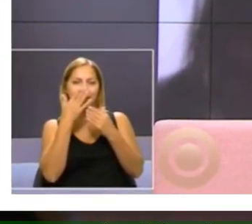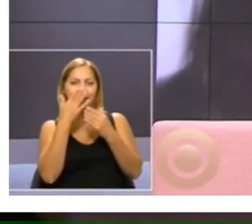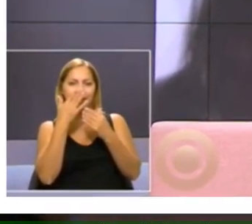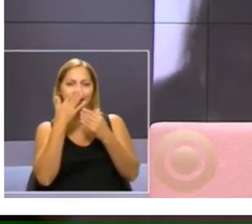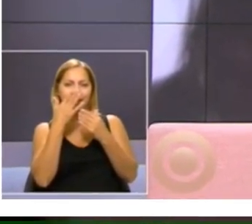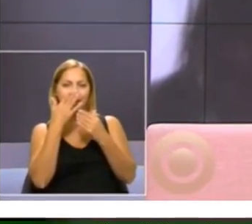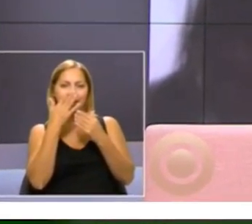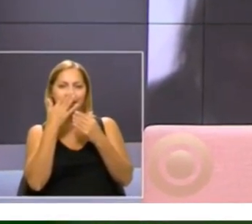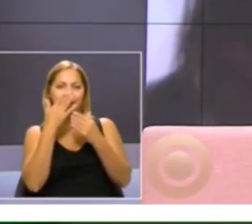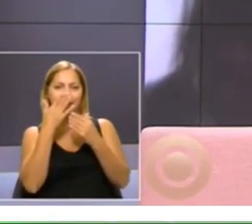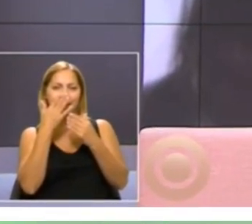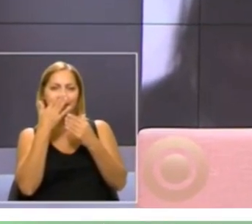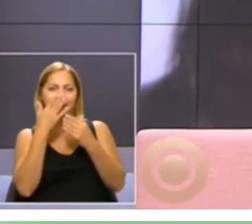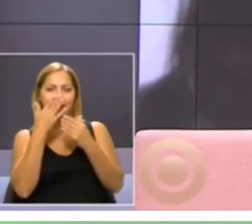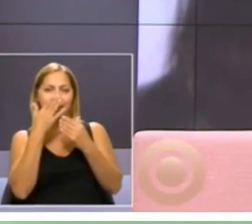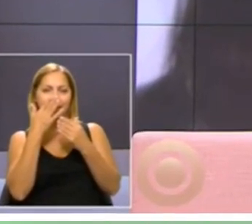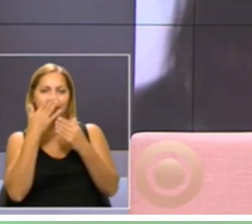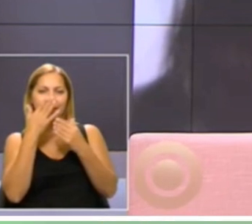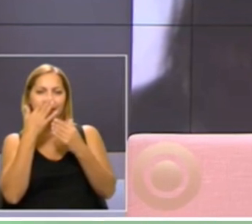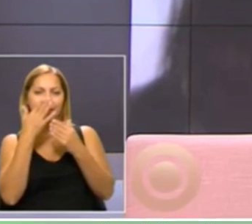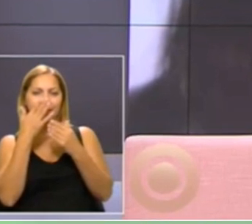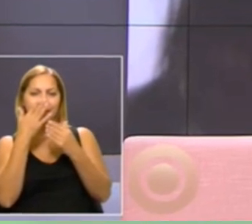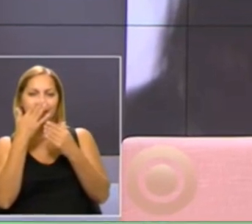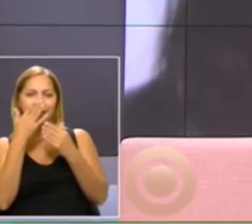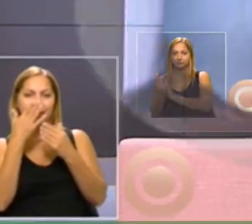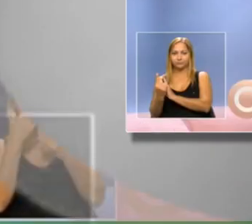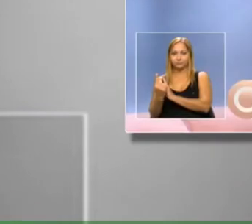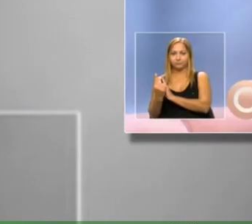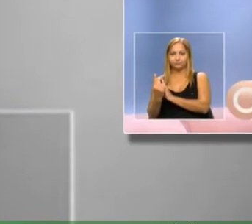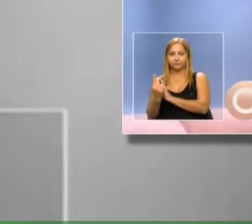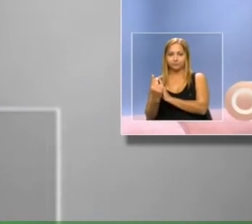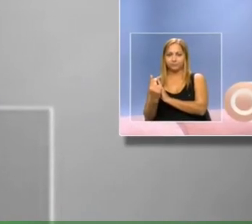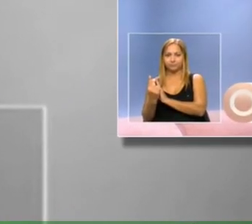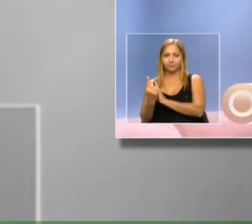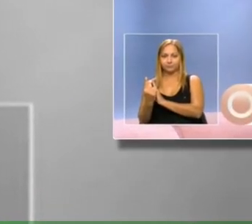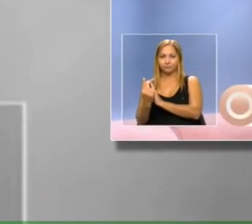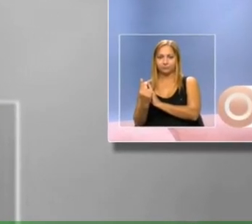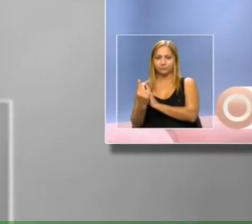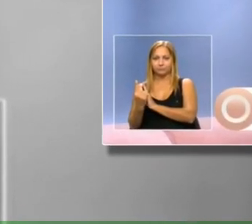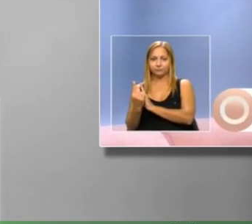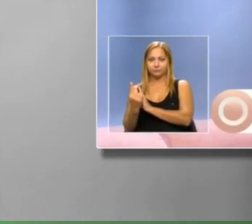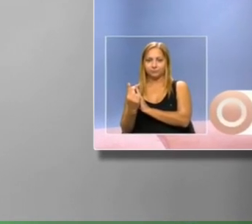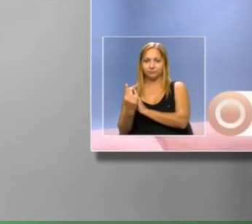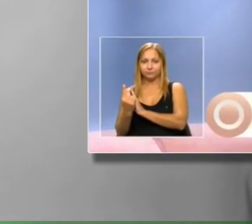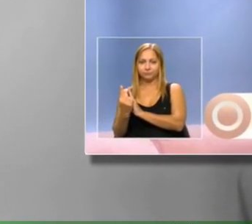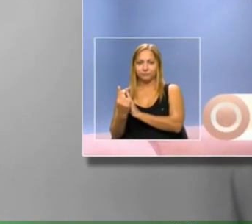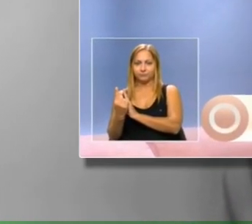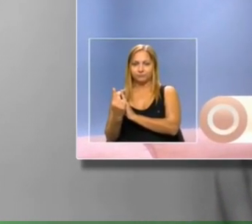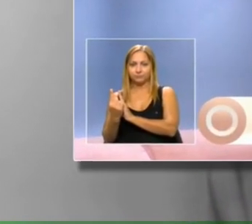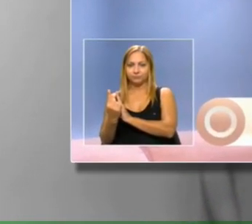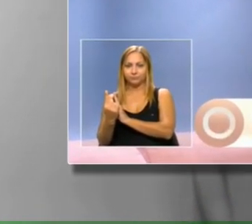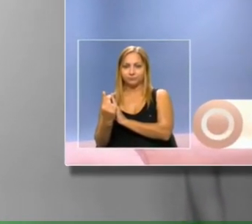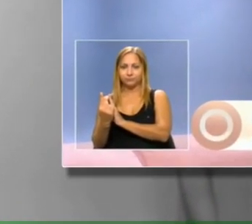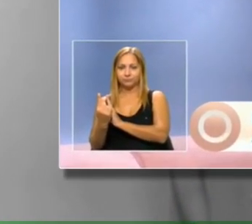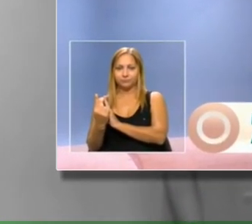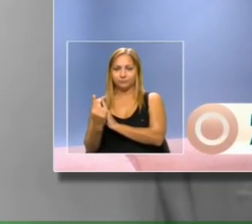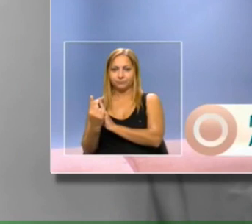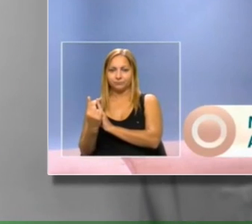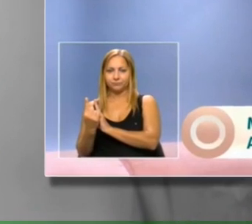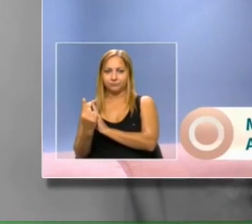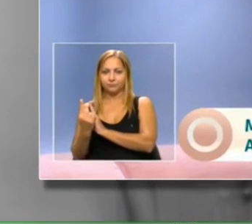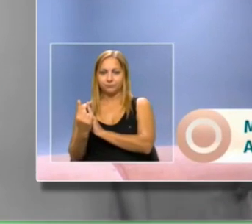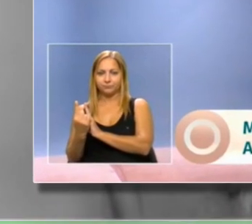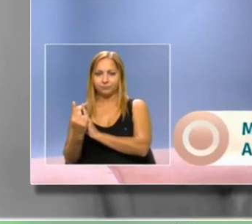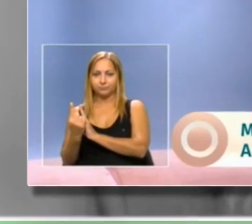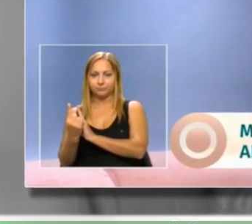de Passo de Arcos começaram em tenra idade. Aos 3 anos, tendo os pais achado que a filha poderia sofrer